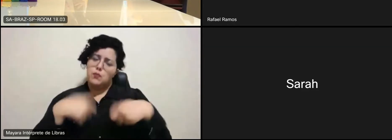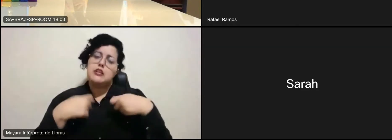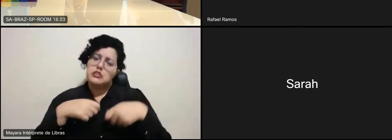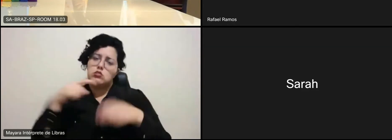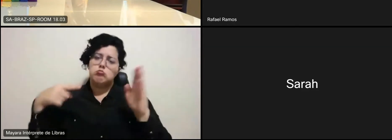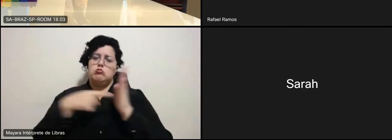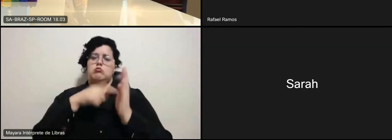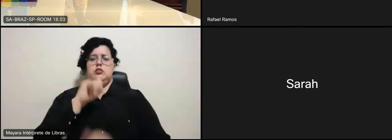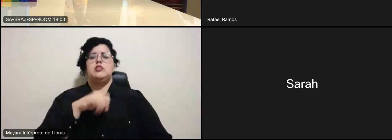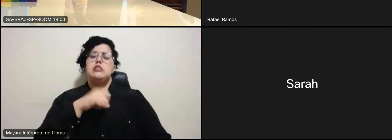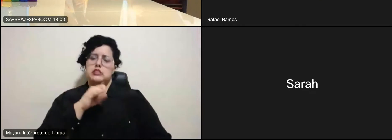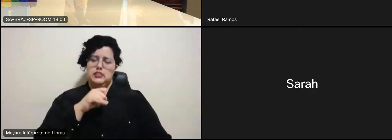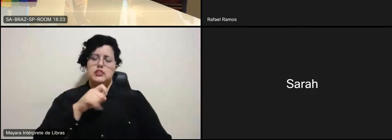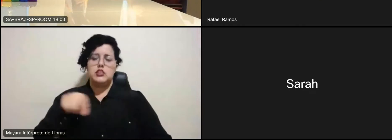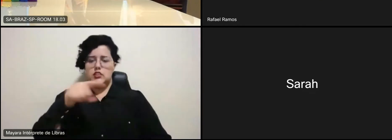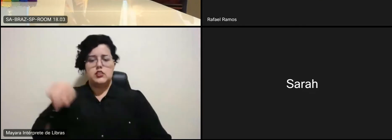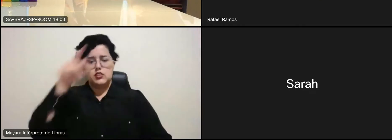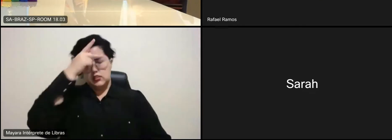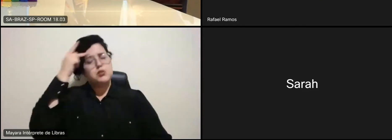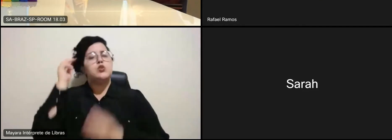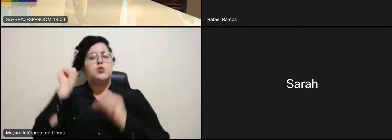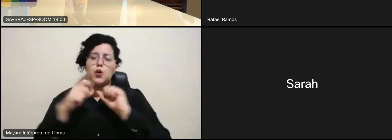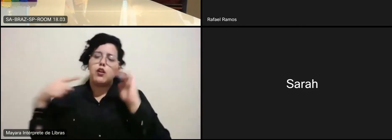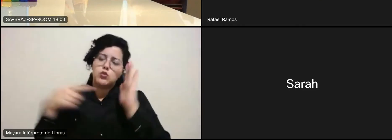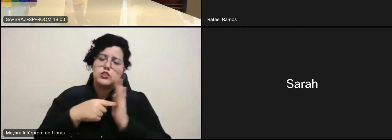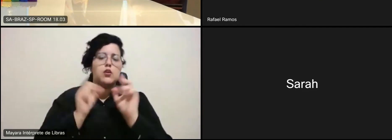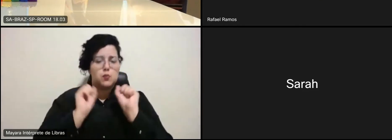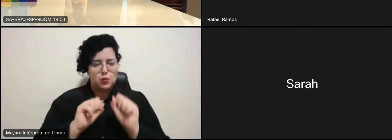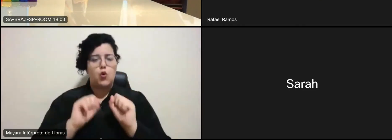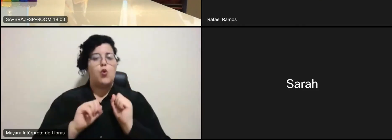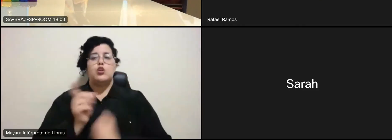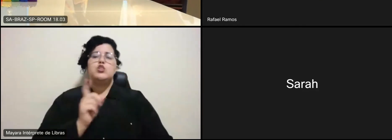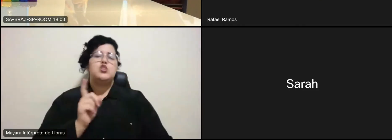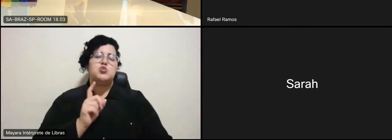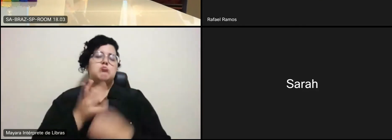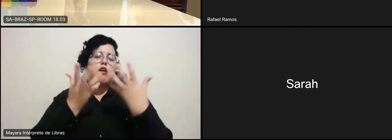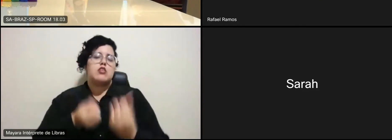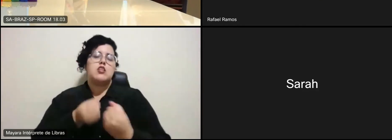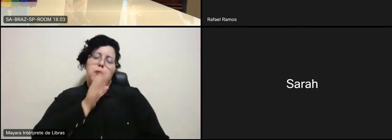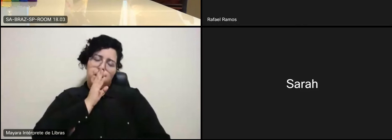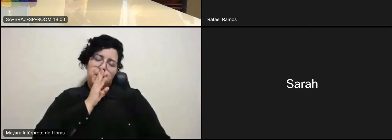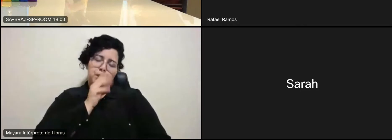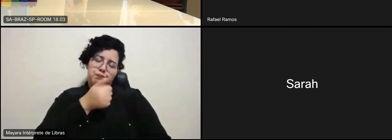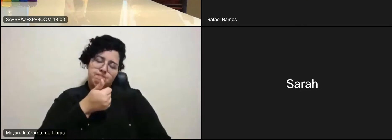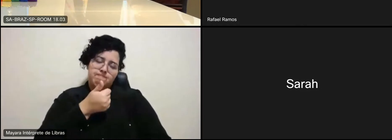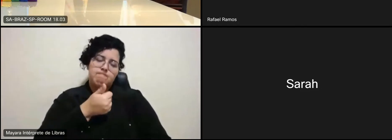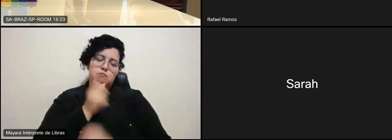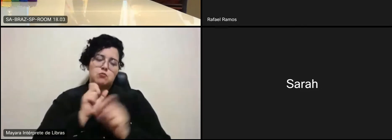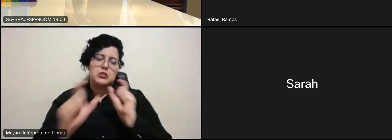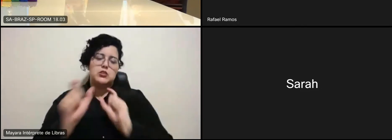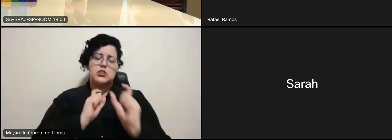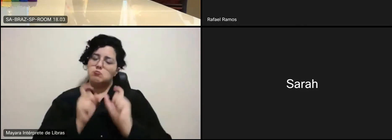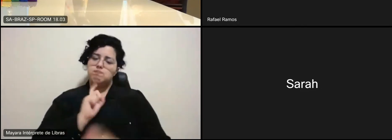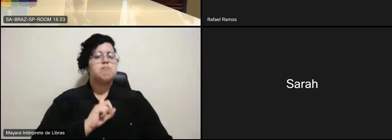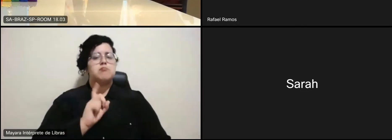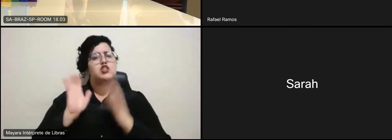precisa incentivar que as pessoas denunciem, que as pessoas não deixem barato, sabe? Não deixem, porque ficou muito tempo já, a